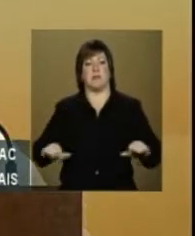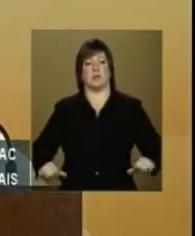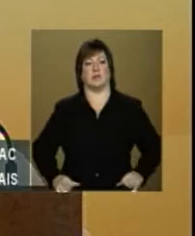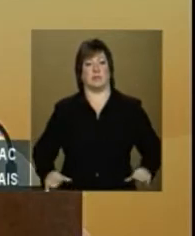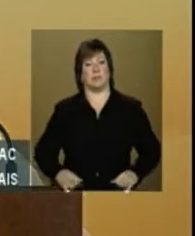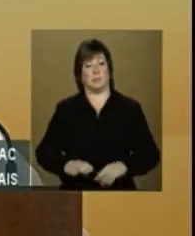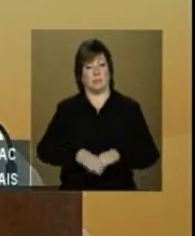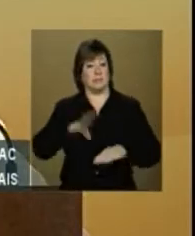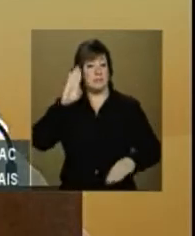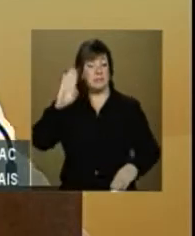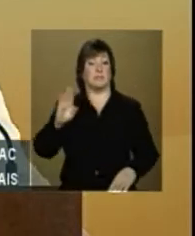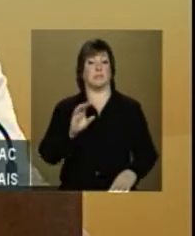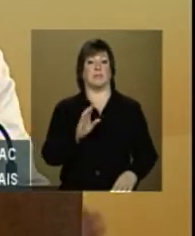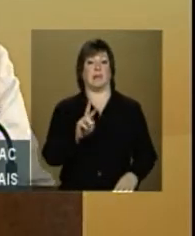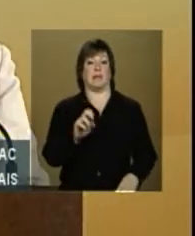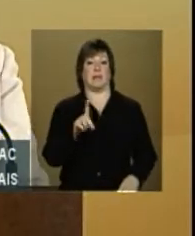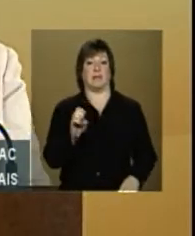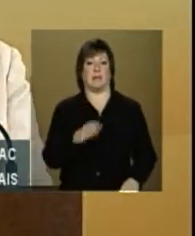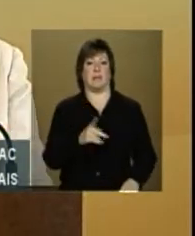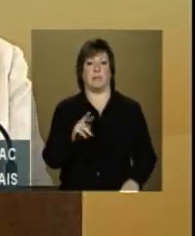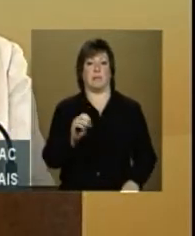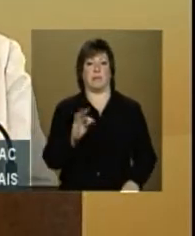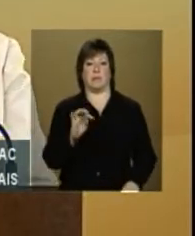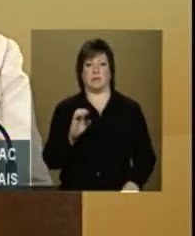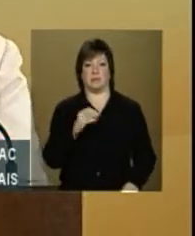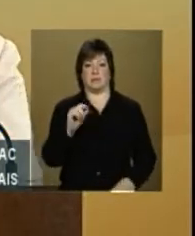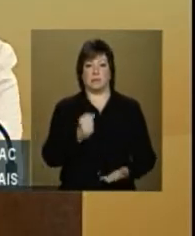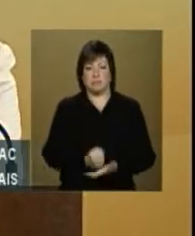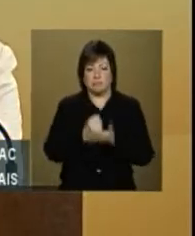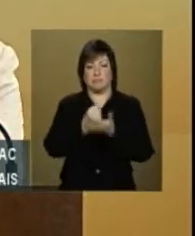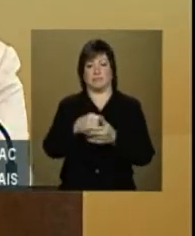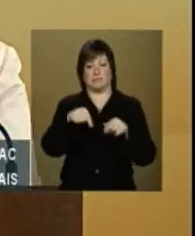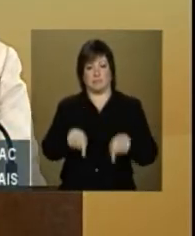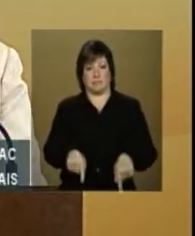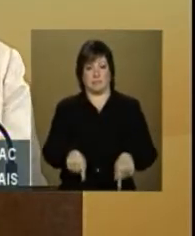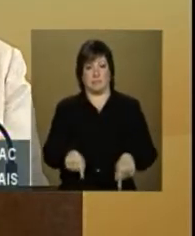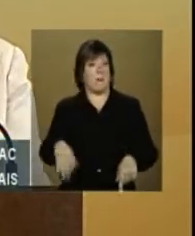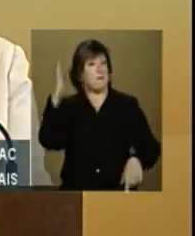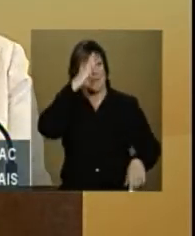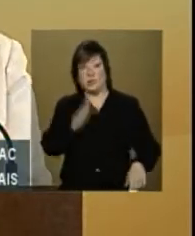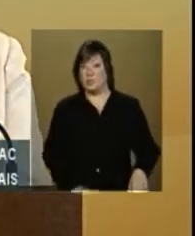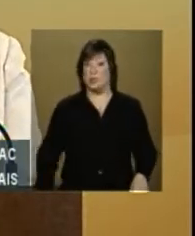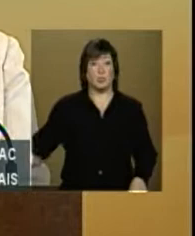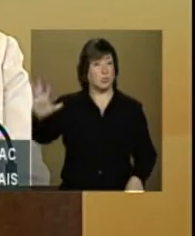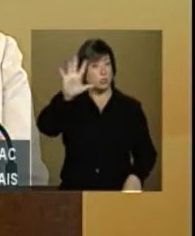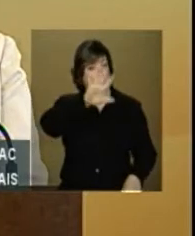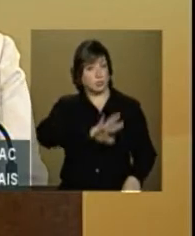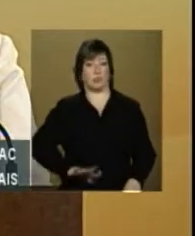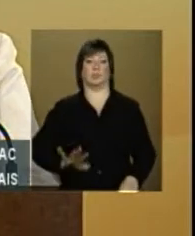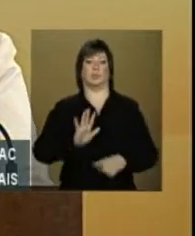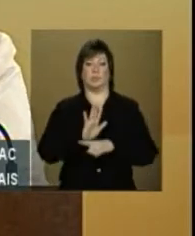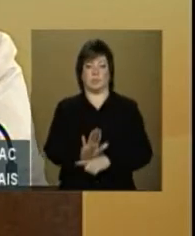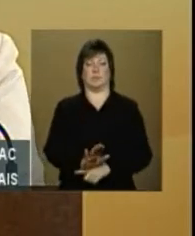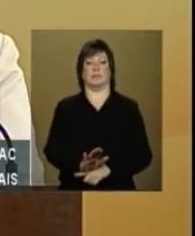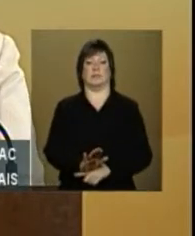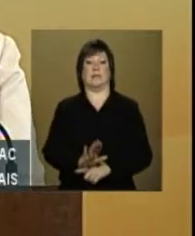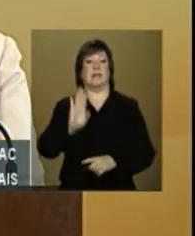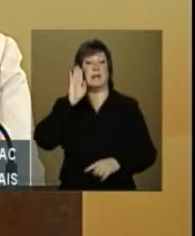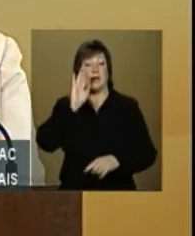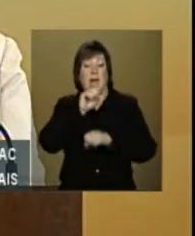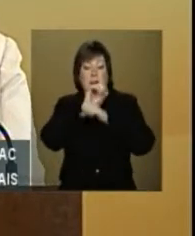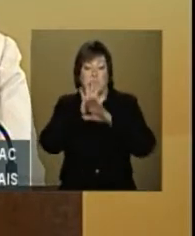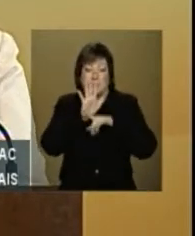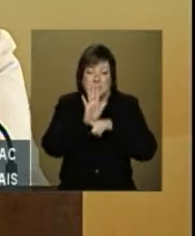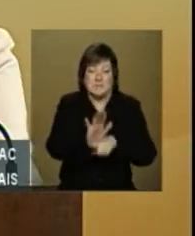proteção. Essa medida, que é para o Brasil inteiro, ela beneficia em especial